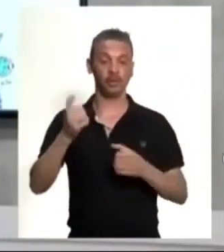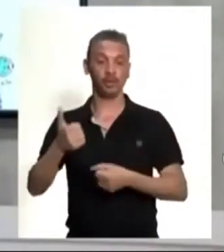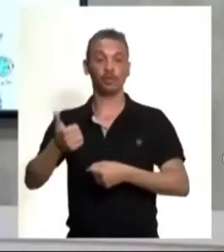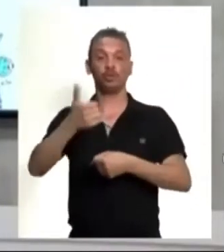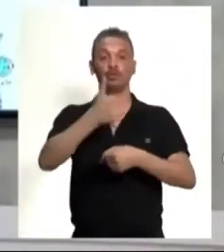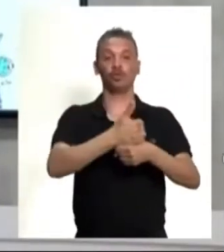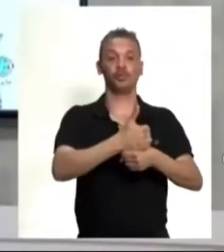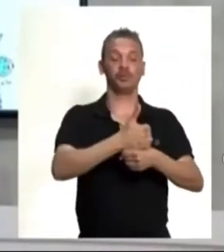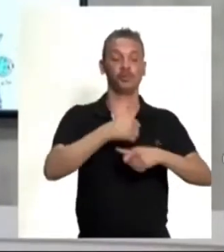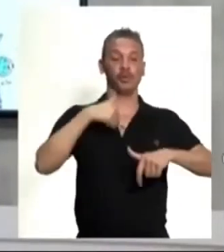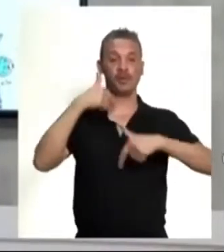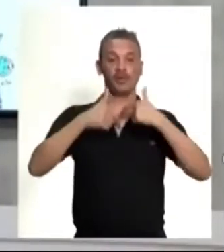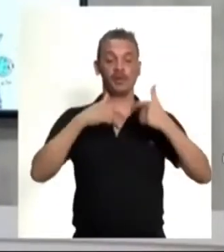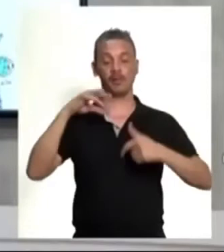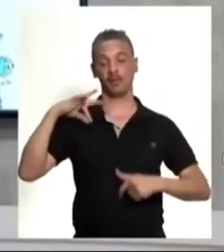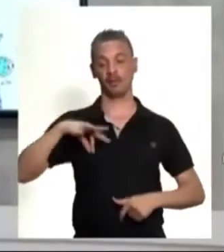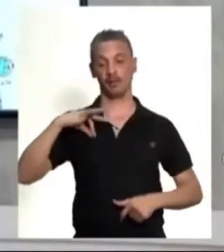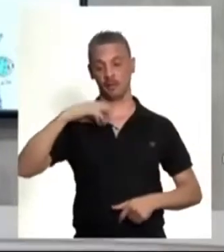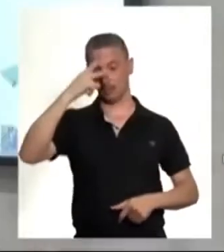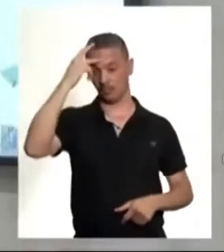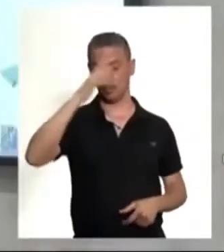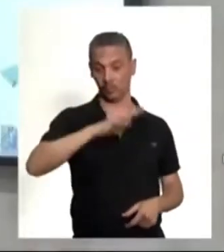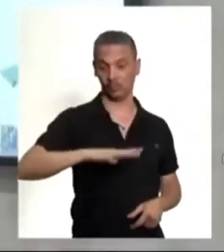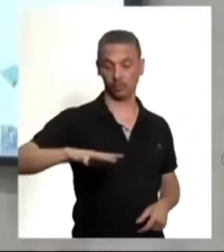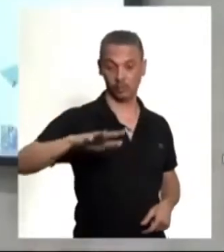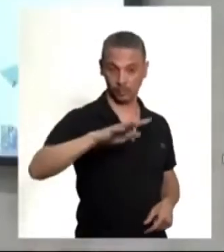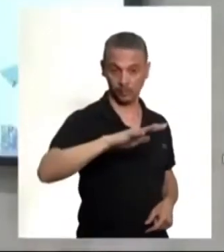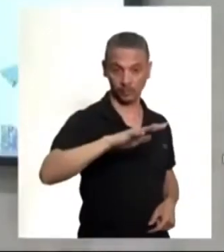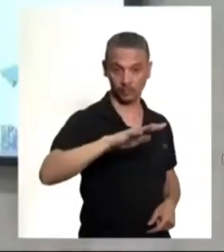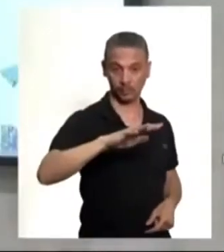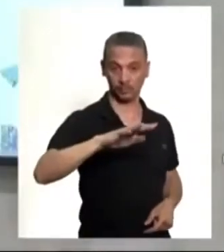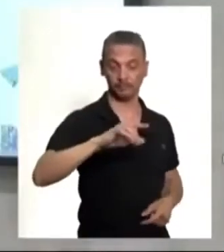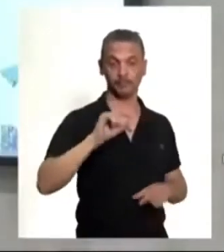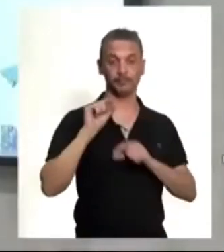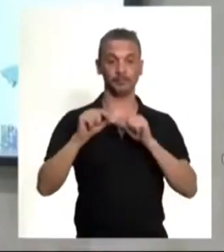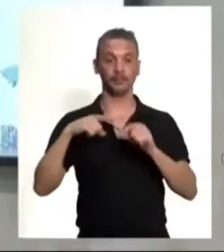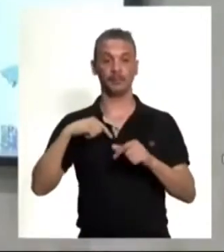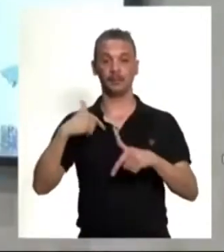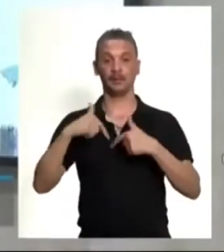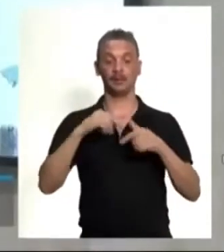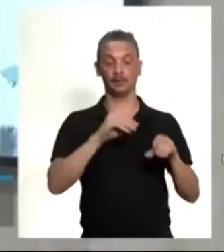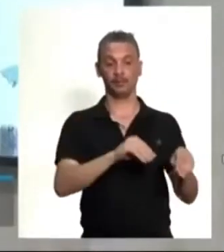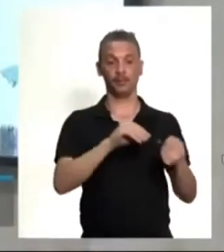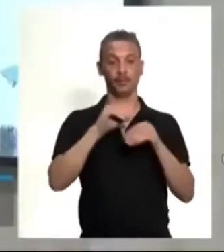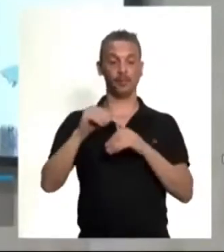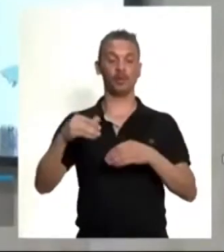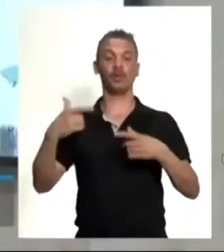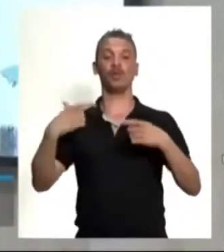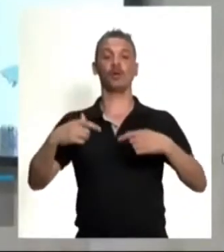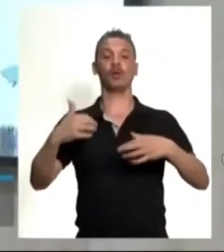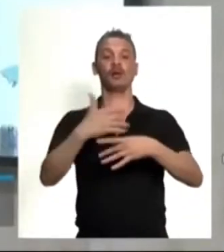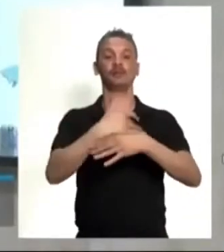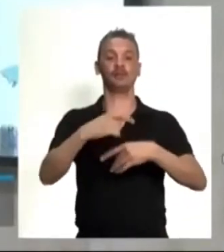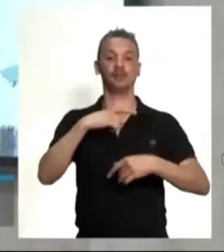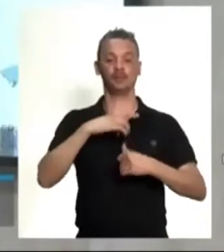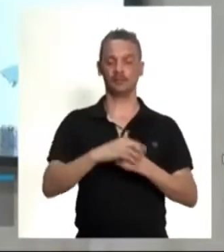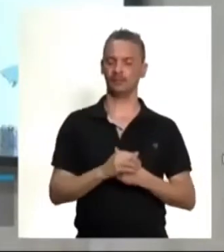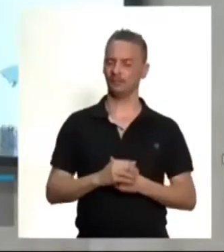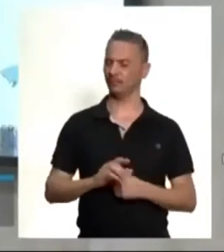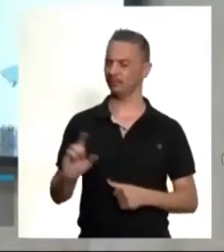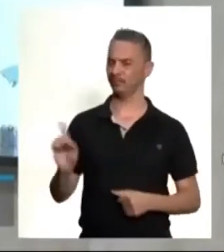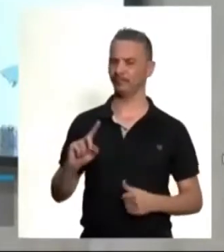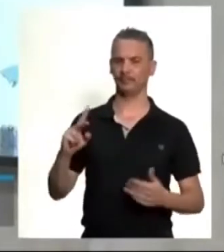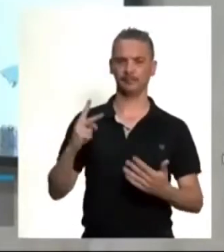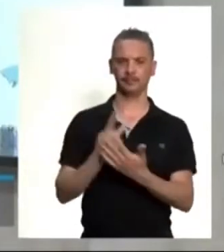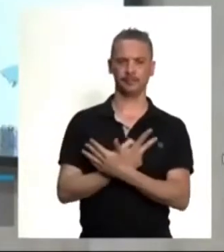substituíram a mão de obra assalariada, que sem trabalho migrou para as grandes cidades. Não, galera. A